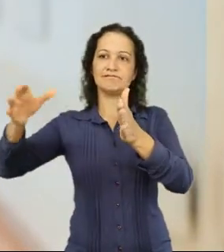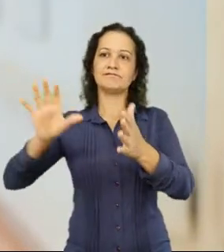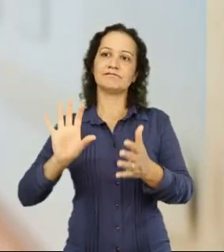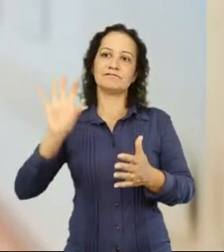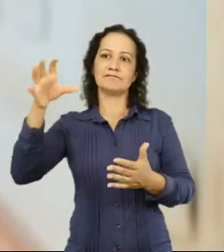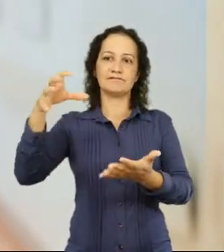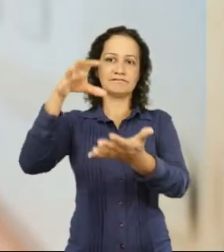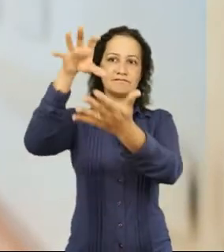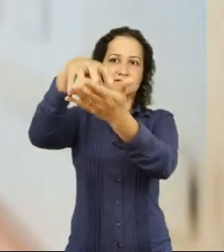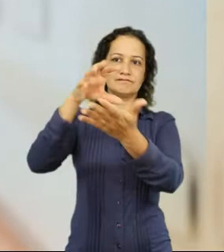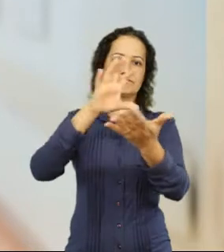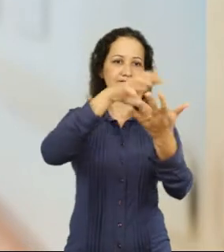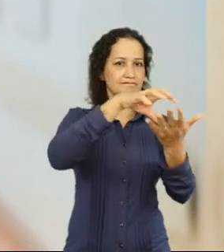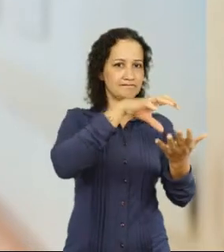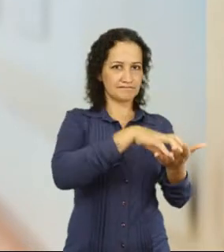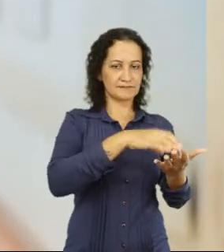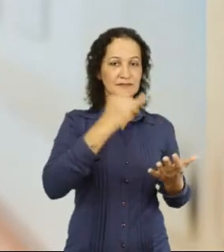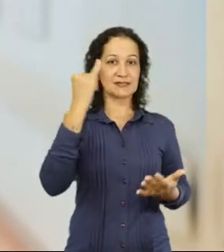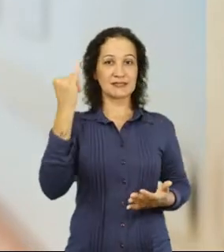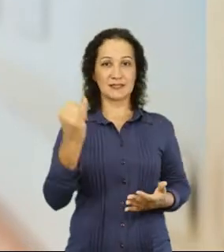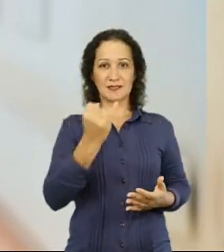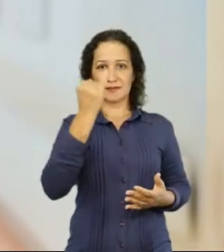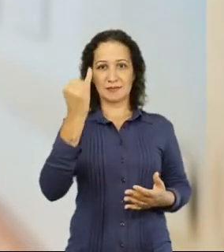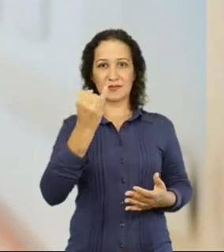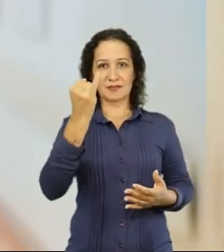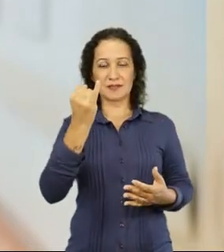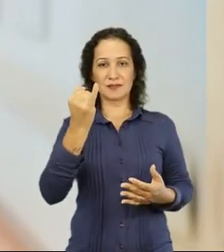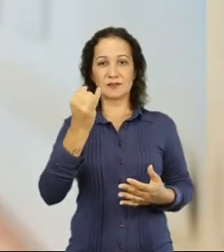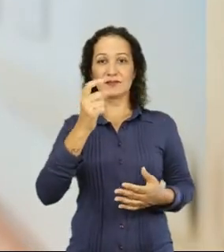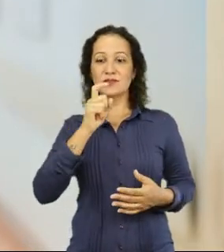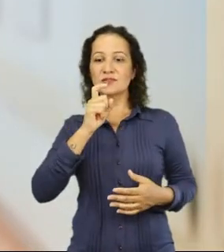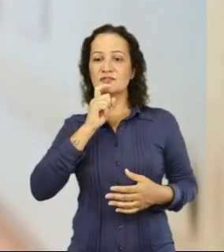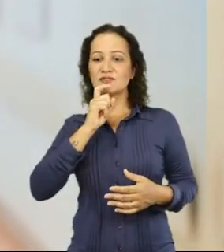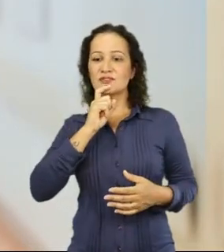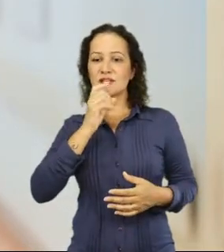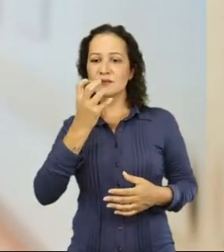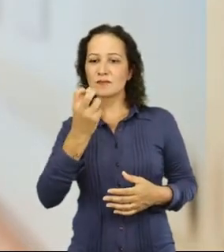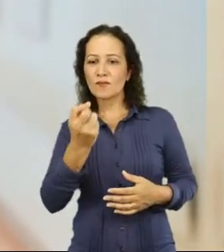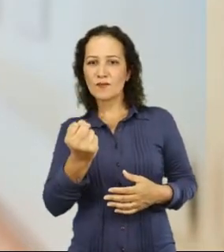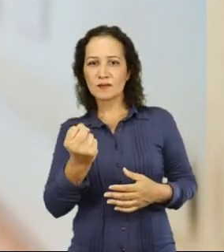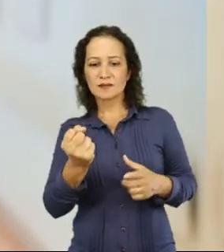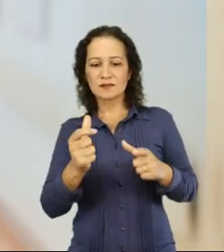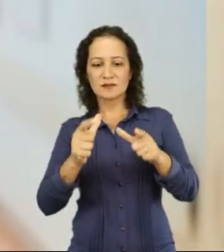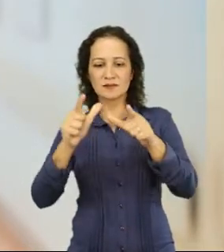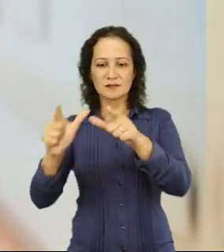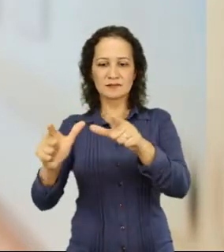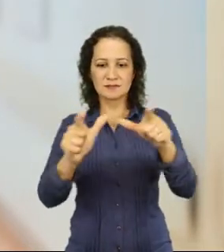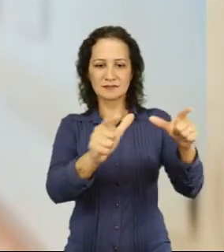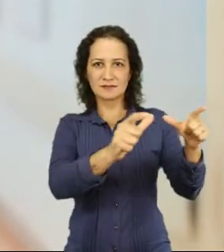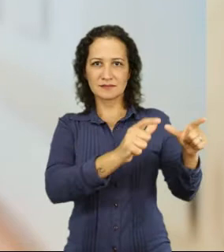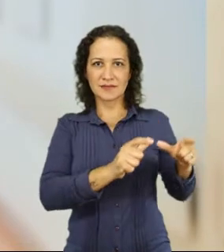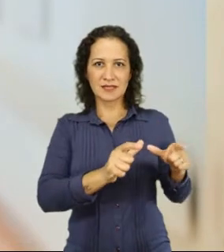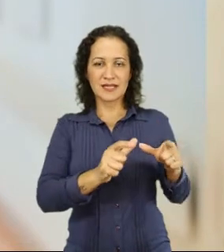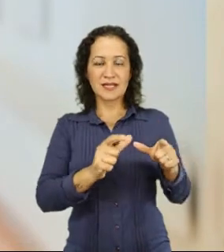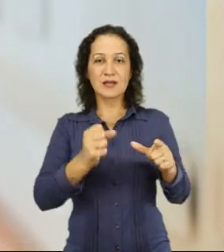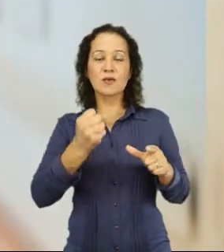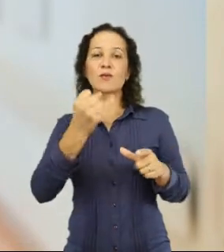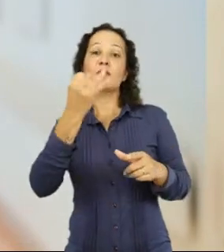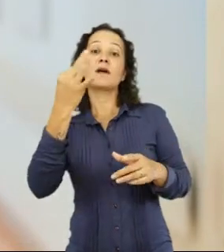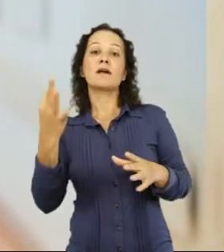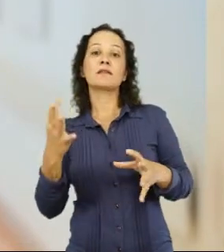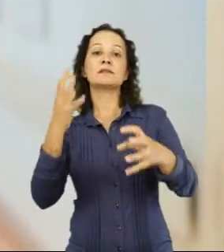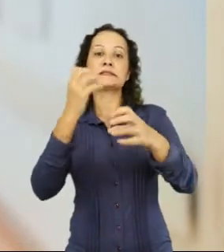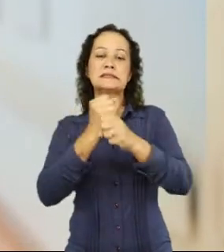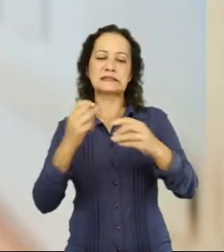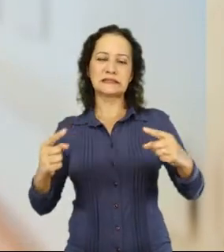necessitamos ambientar as bobinas reutilizáveis, ou os GELOCs, em quantidade suficiente. É importante que